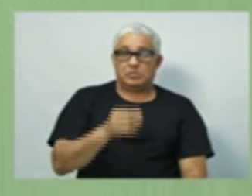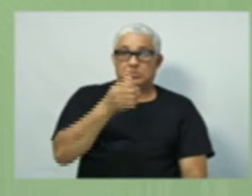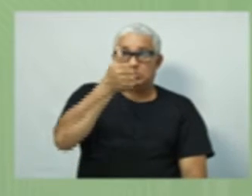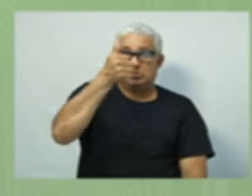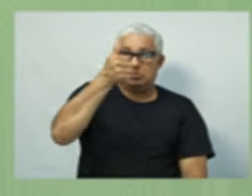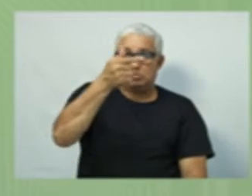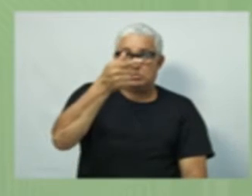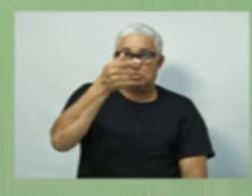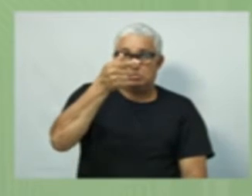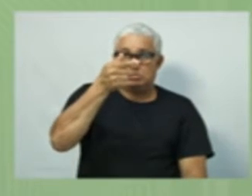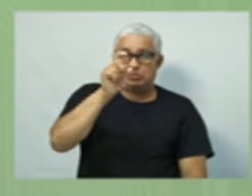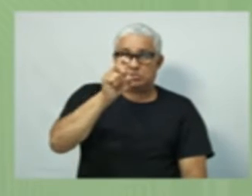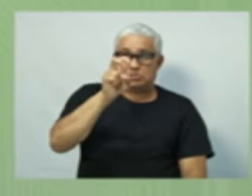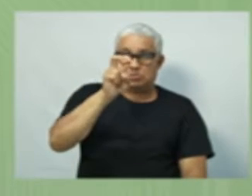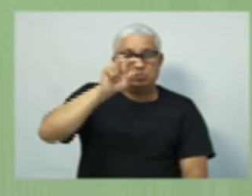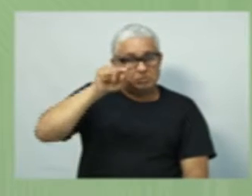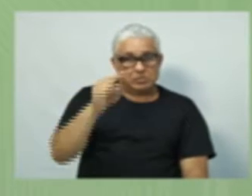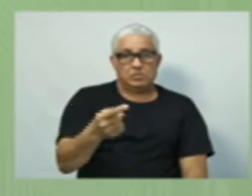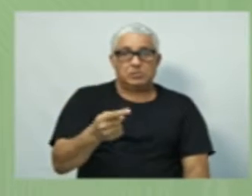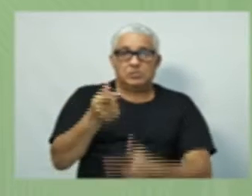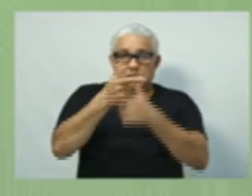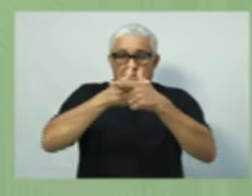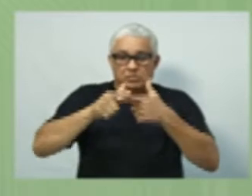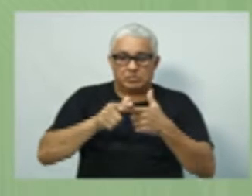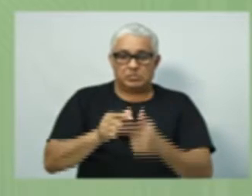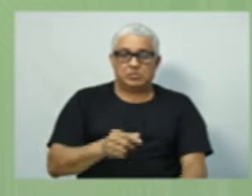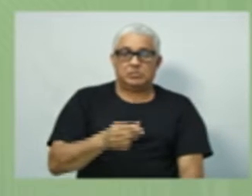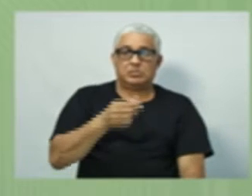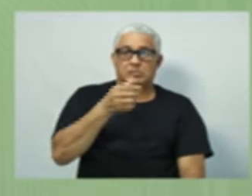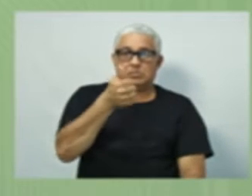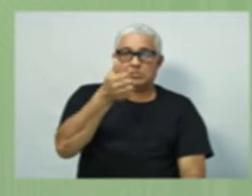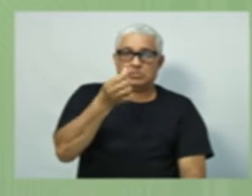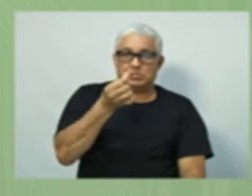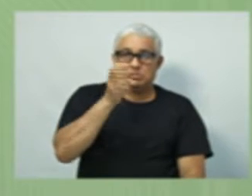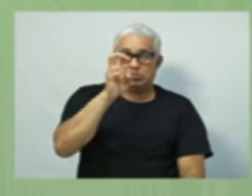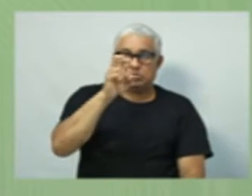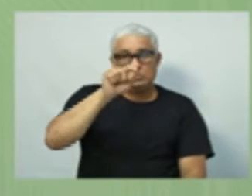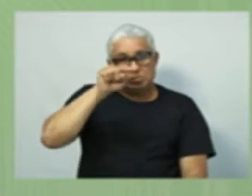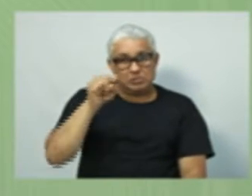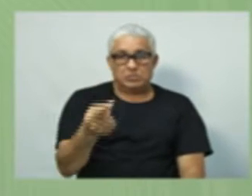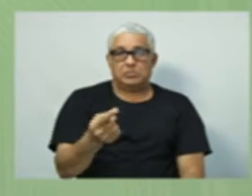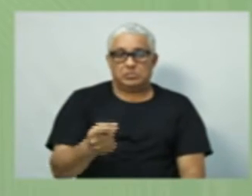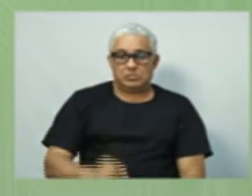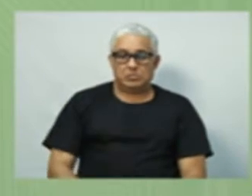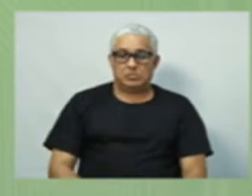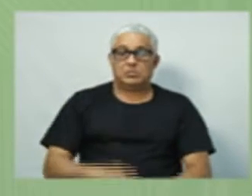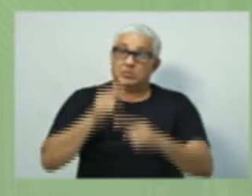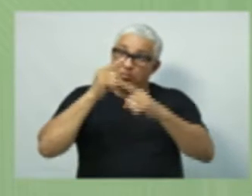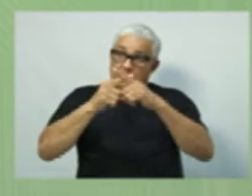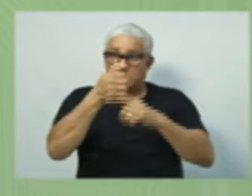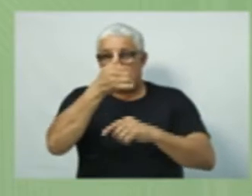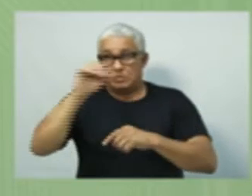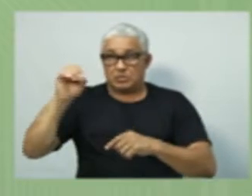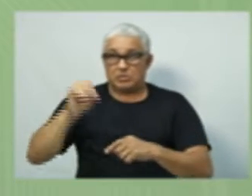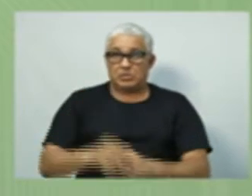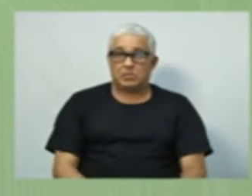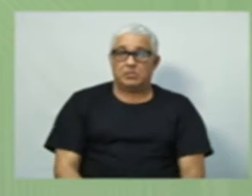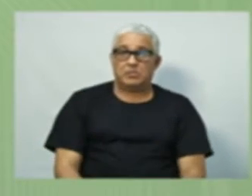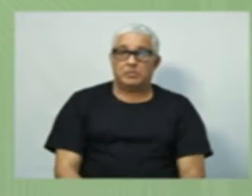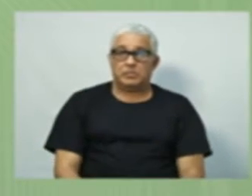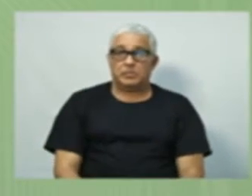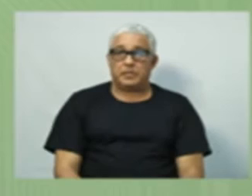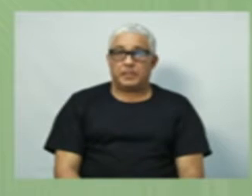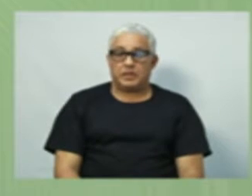2012 a 175 mil / receita bruta do ano 2011 165 mil vezes